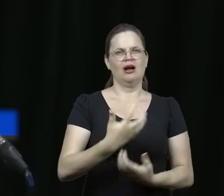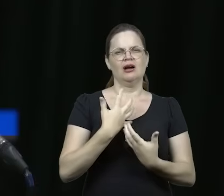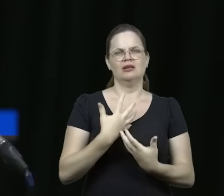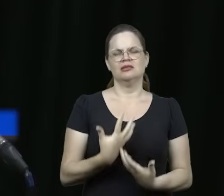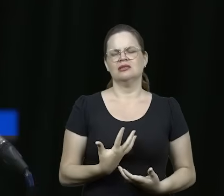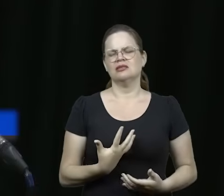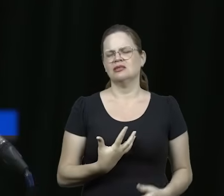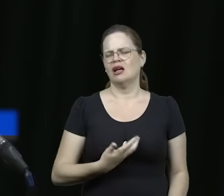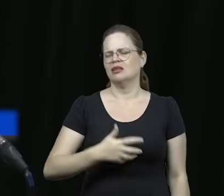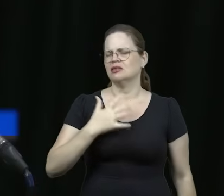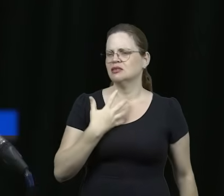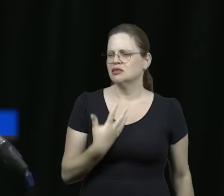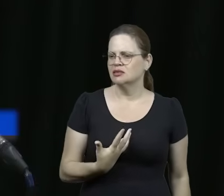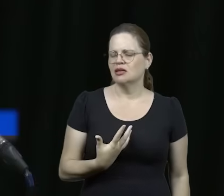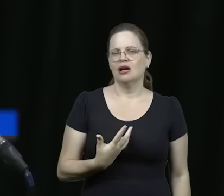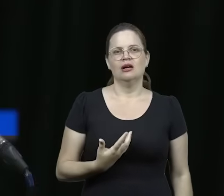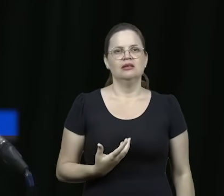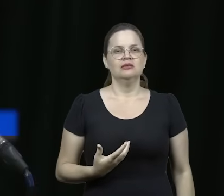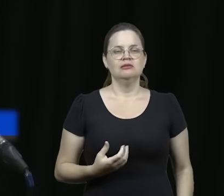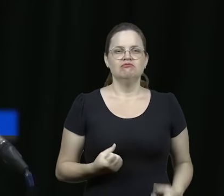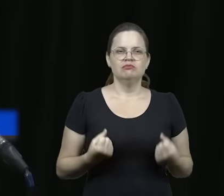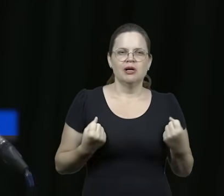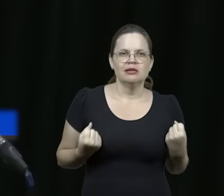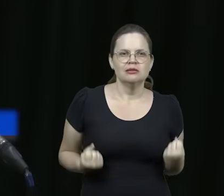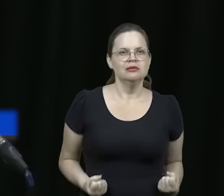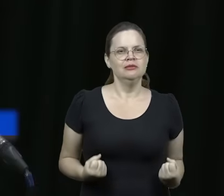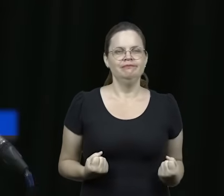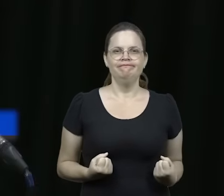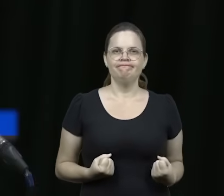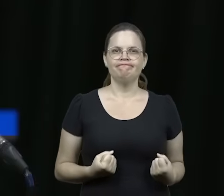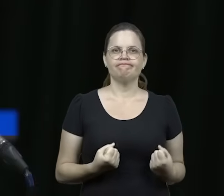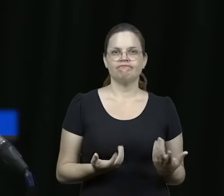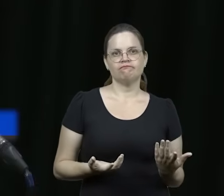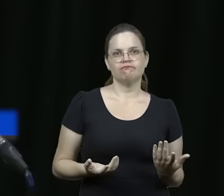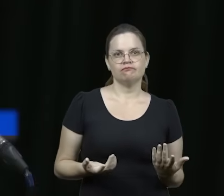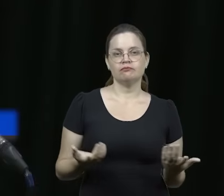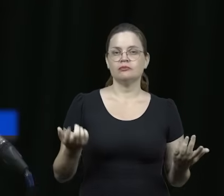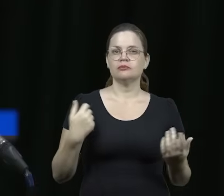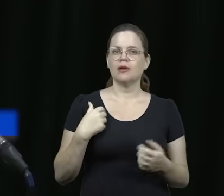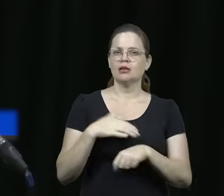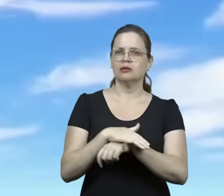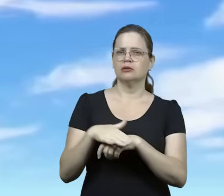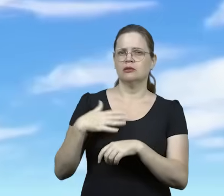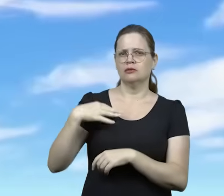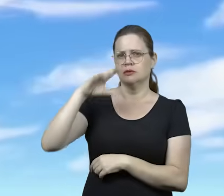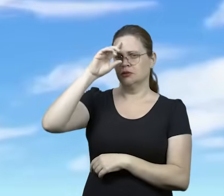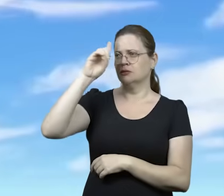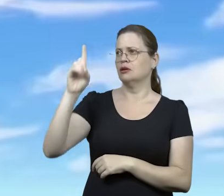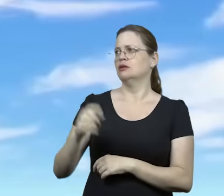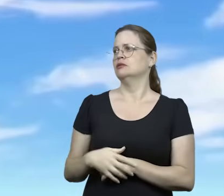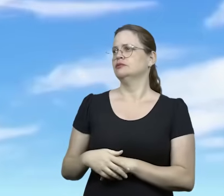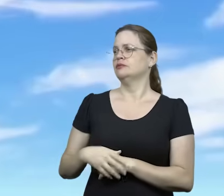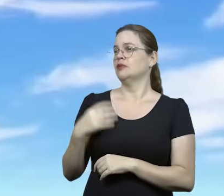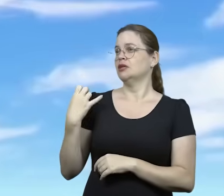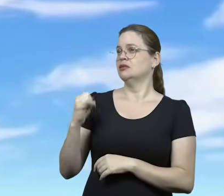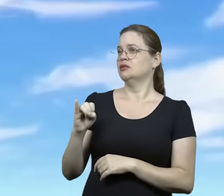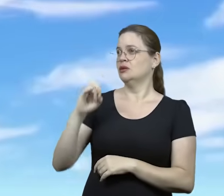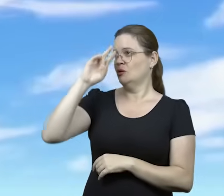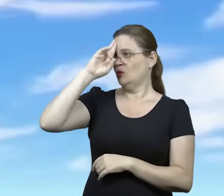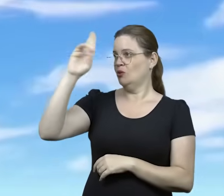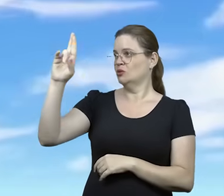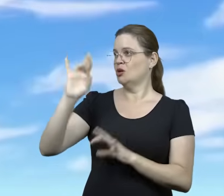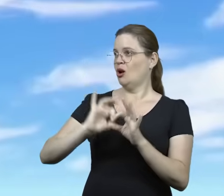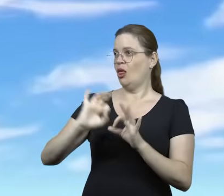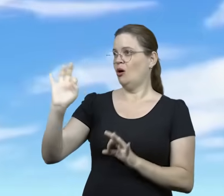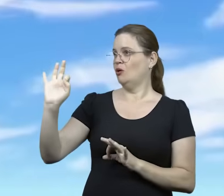né? Sobrecarregado, se sentindo sobrecarregado. E ele disse para Deus assim, Senhor, se a tua presença não for